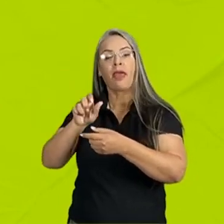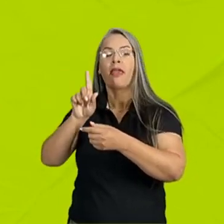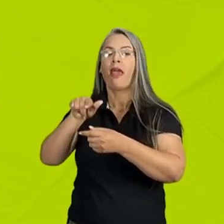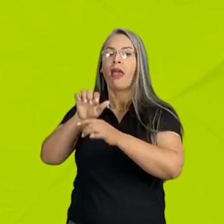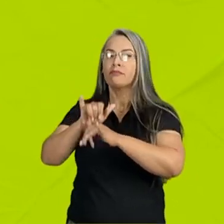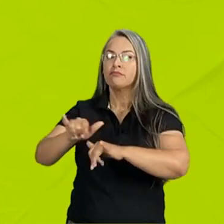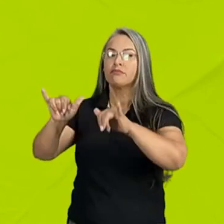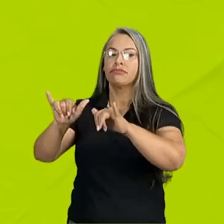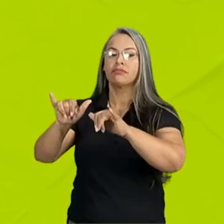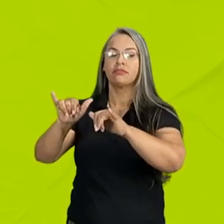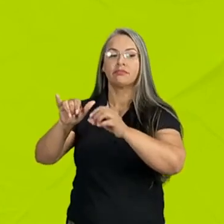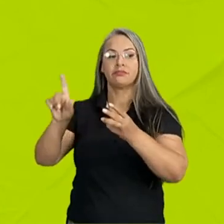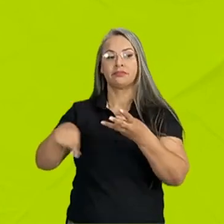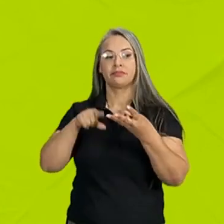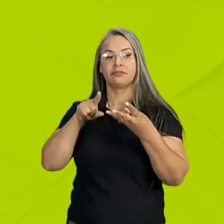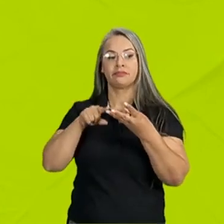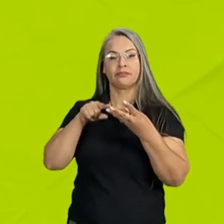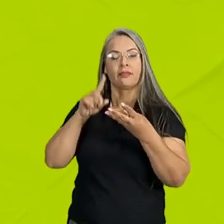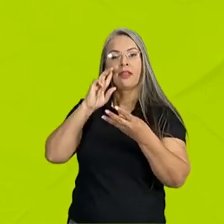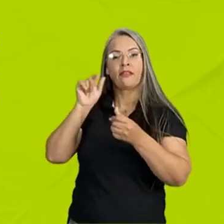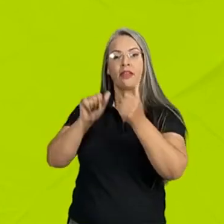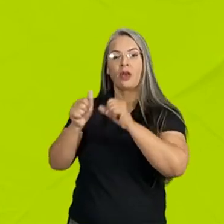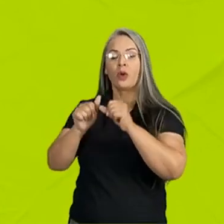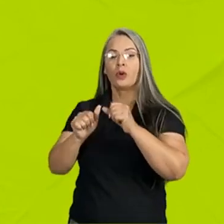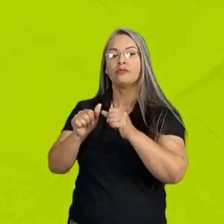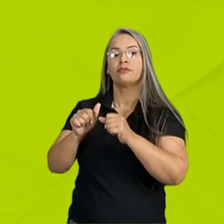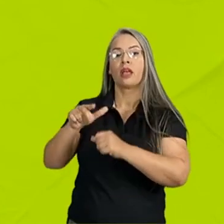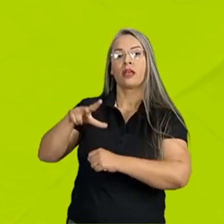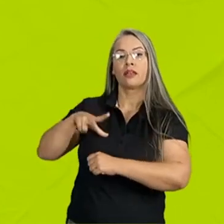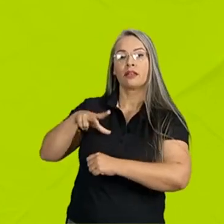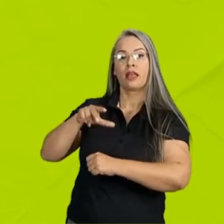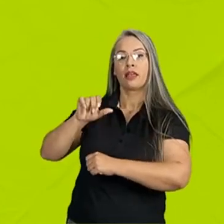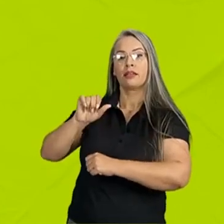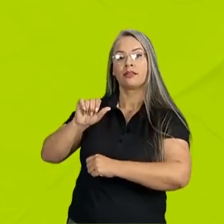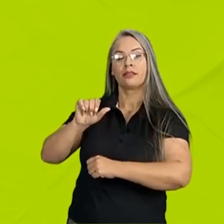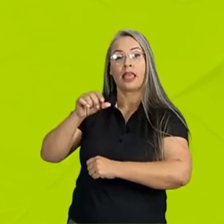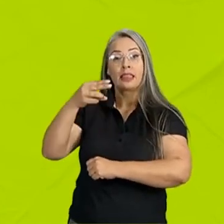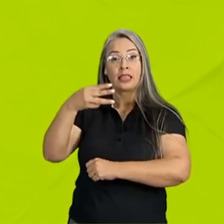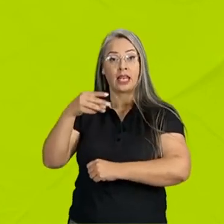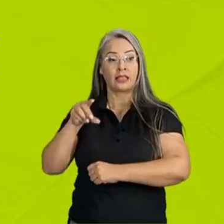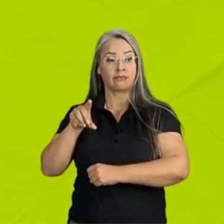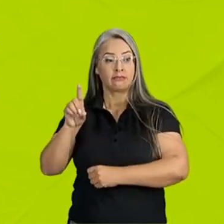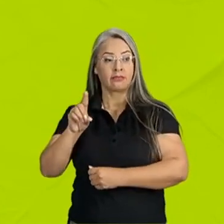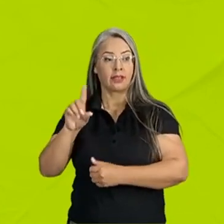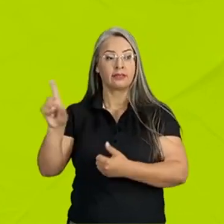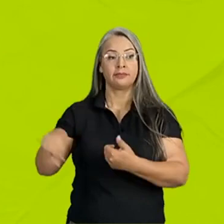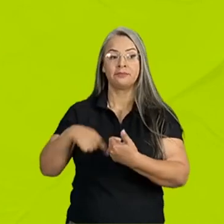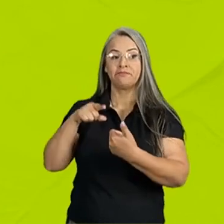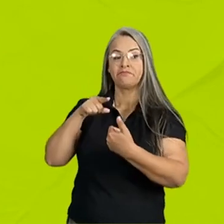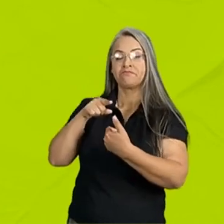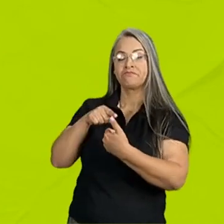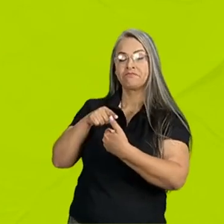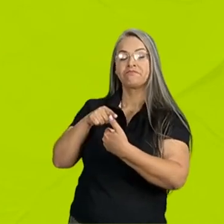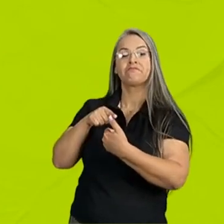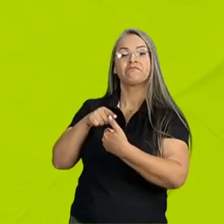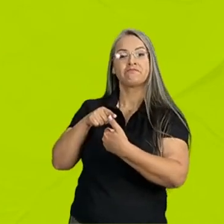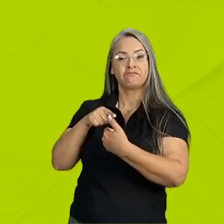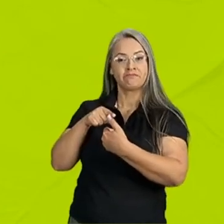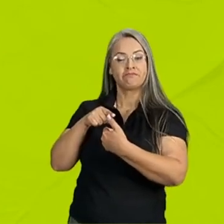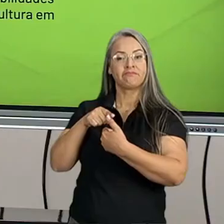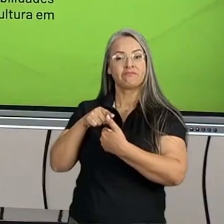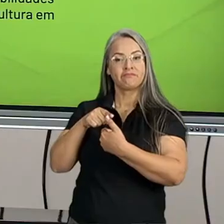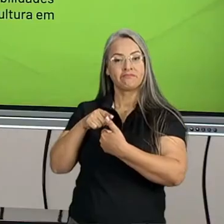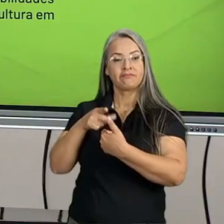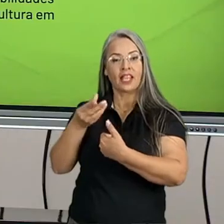ver aplicações de uma impressora 3D compreender algumas possibilidades do desenvolvimento dessa Cultura